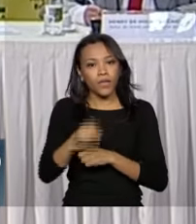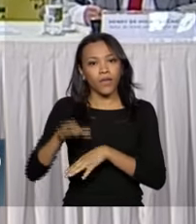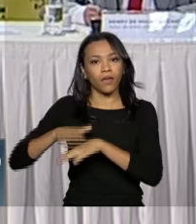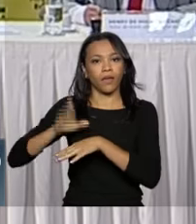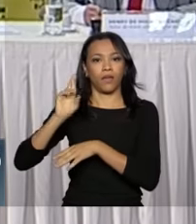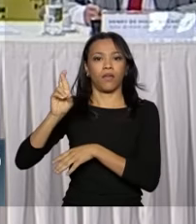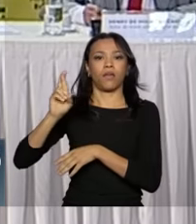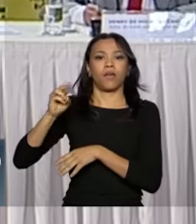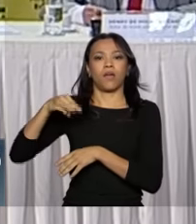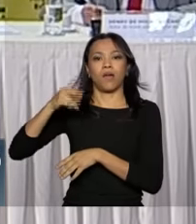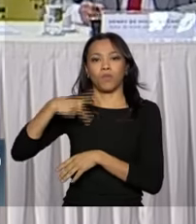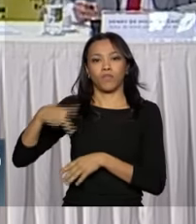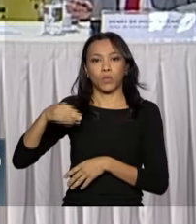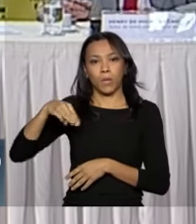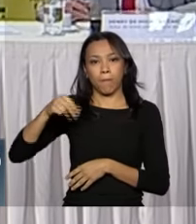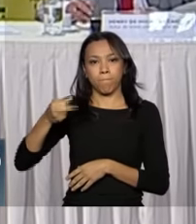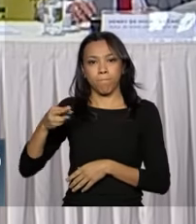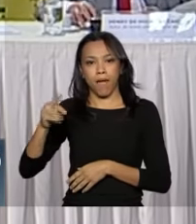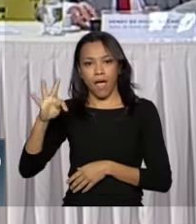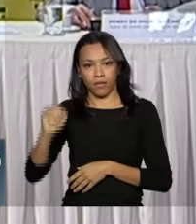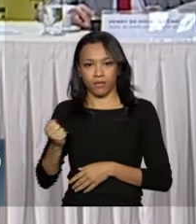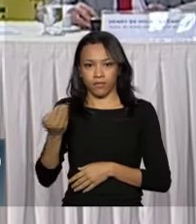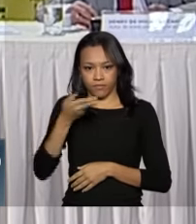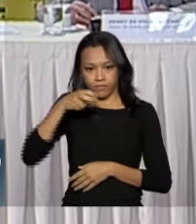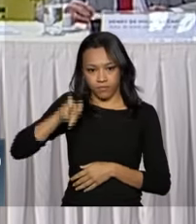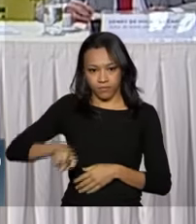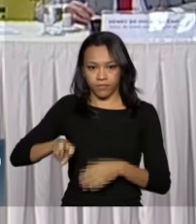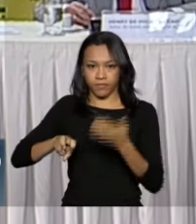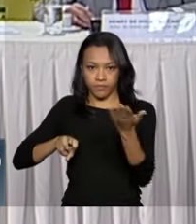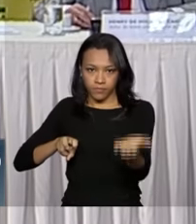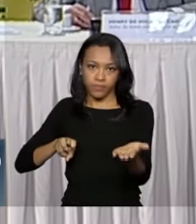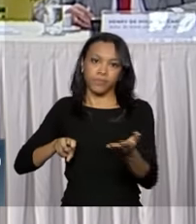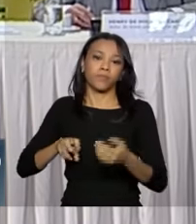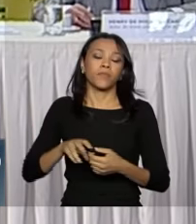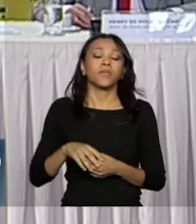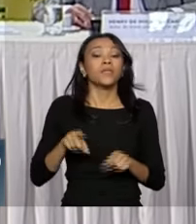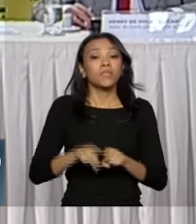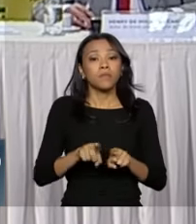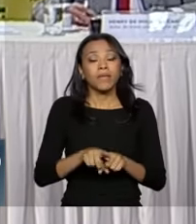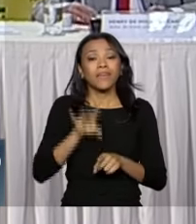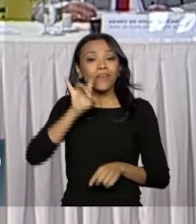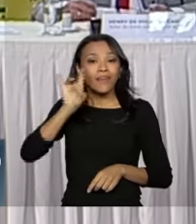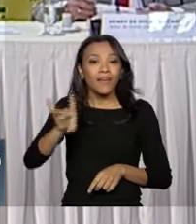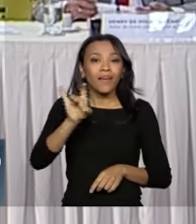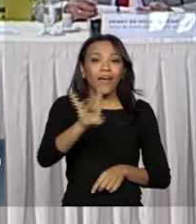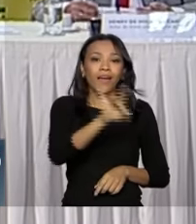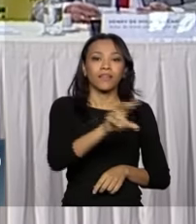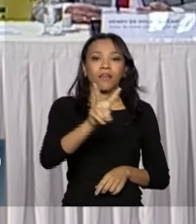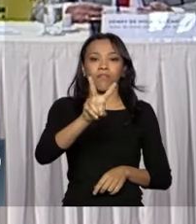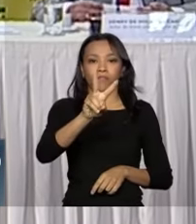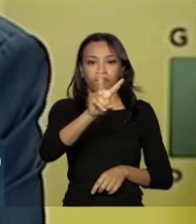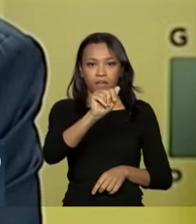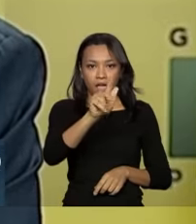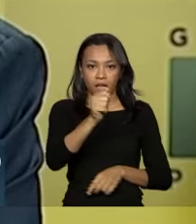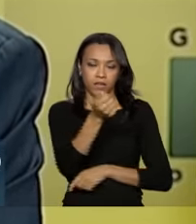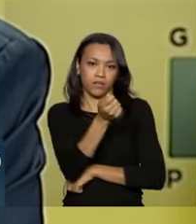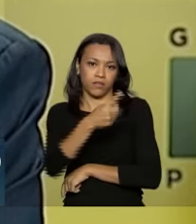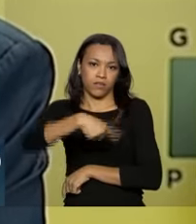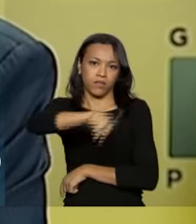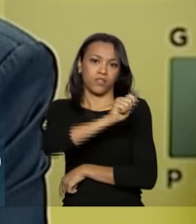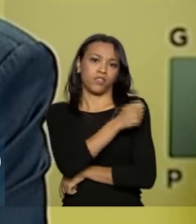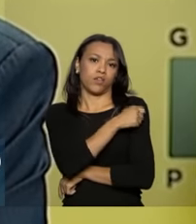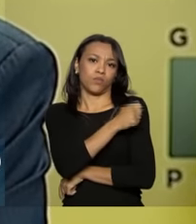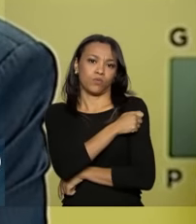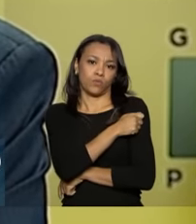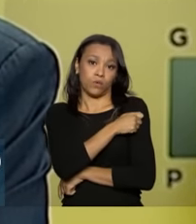Marta Abramo, que está do meu lado. E também a questão de que cada vaga de aluno tem que criar, para